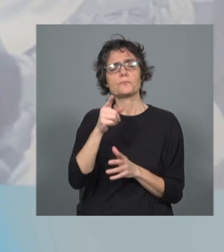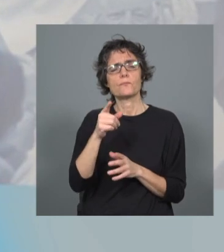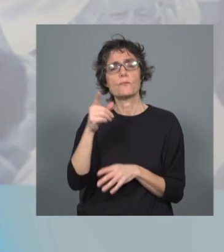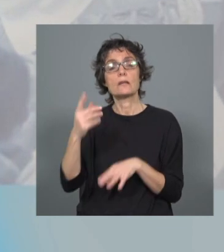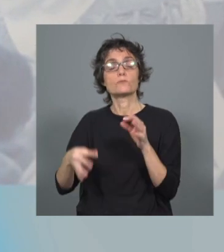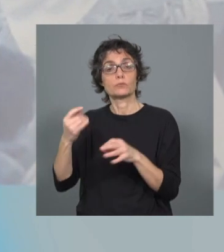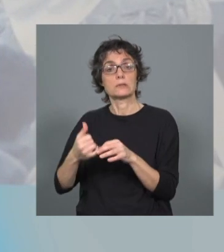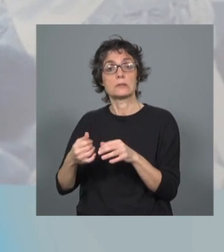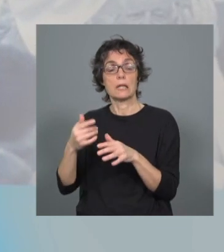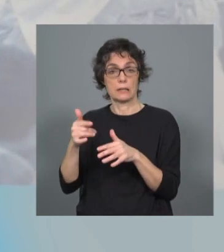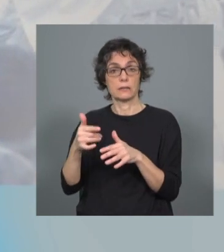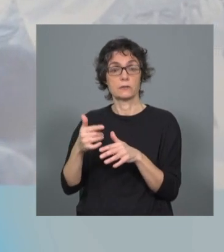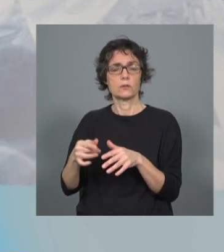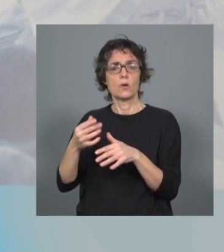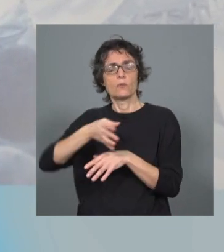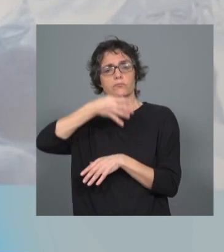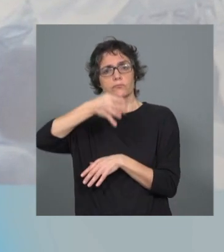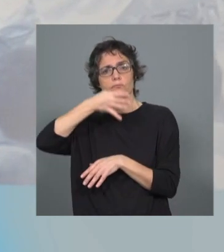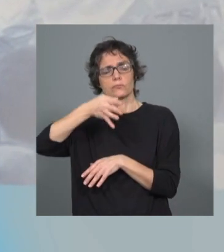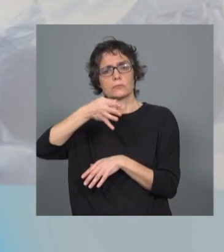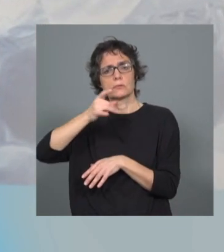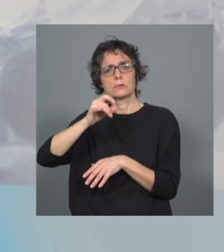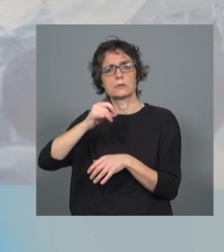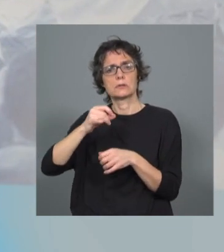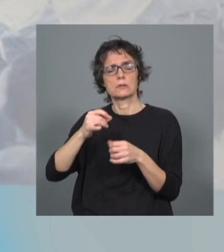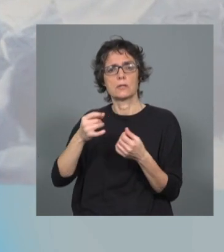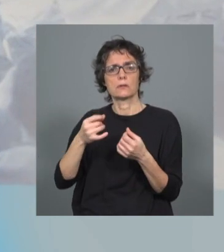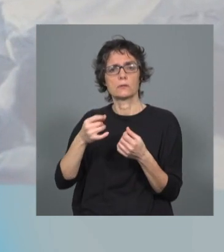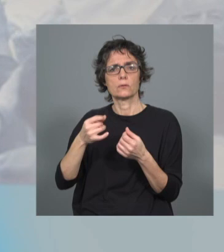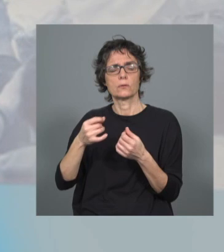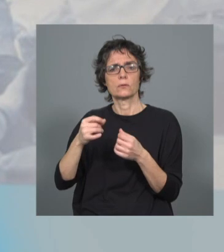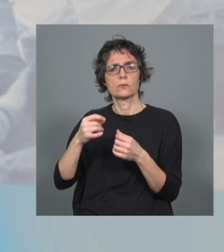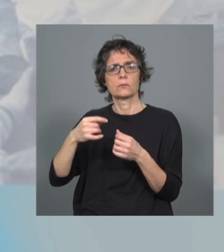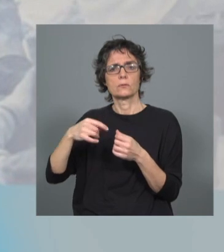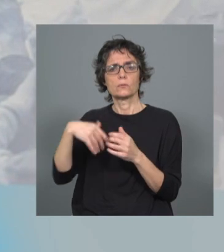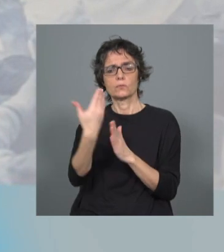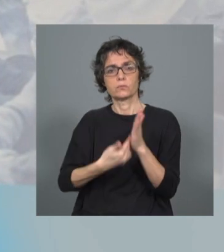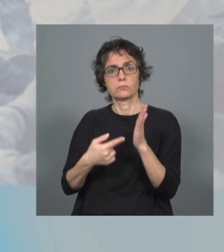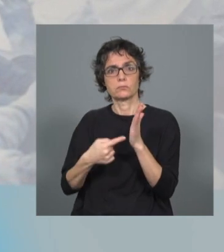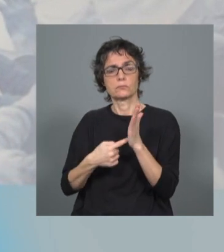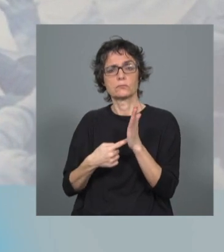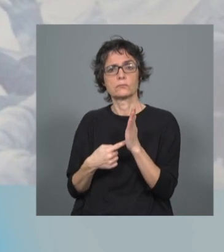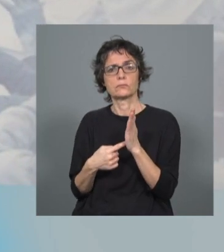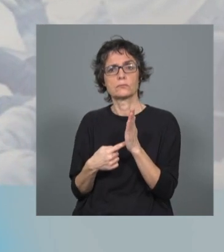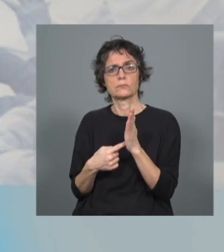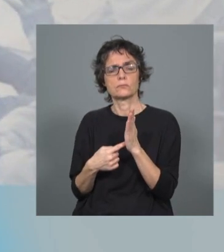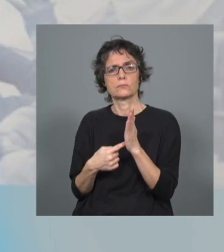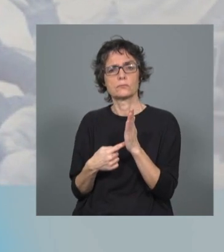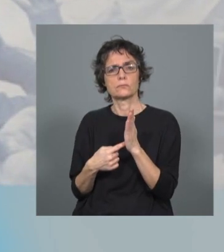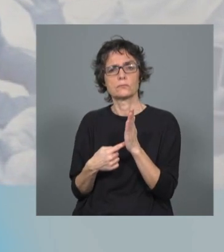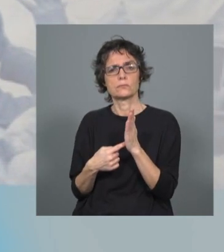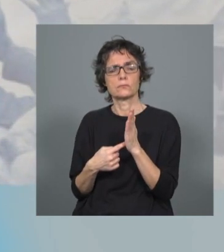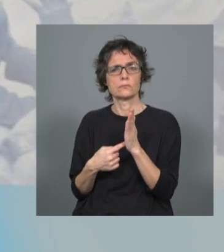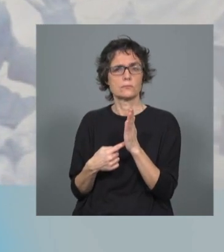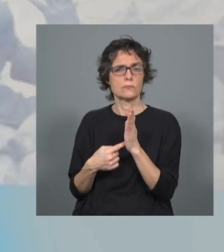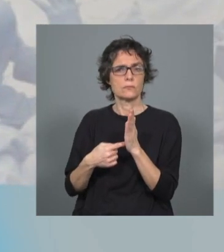nomeadamente a explicação do acórdão, se ter incluído aí a compatibilidade entre a